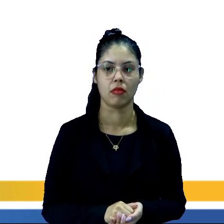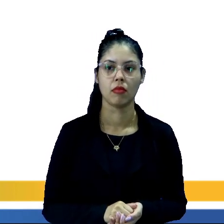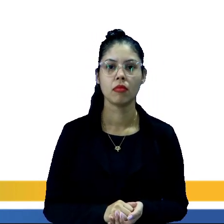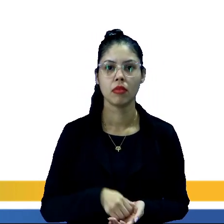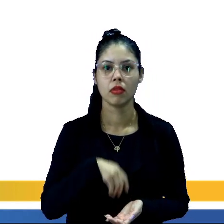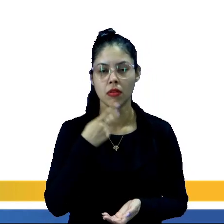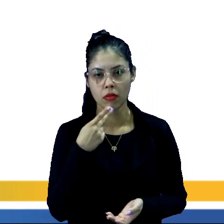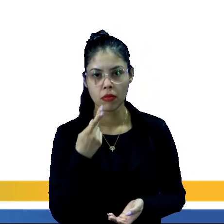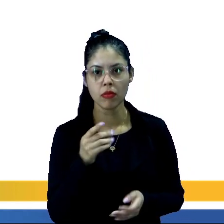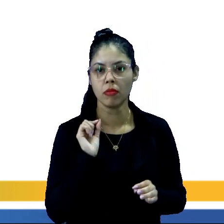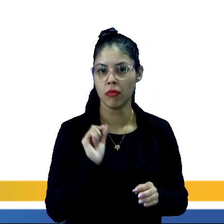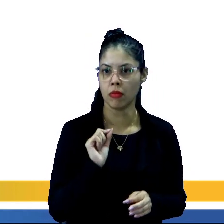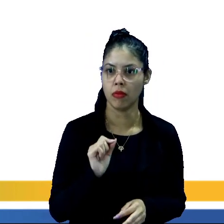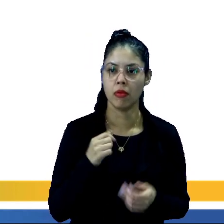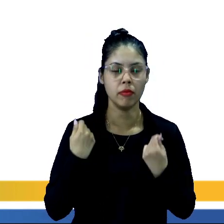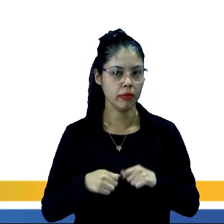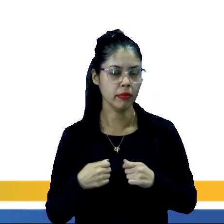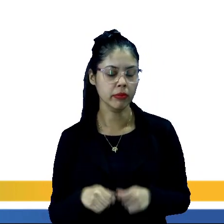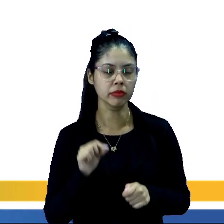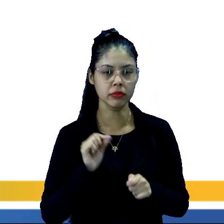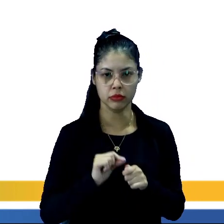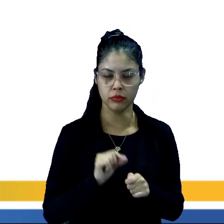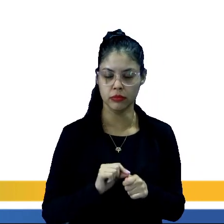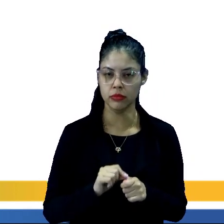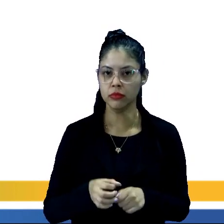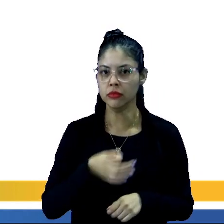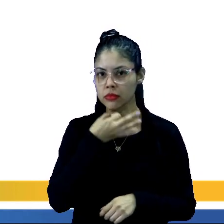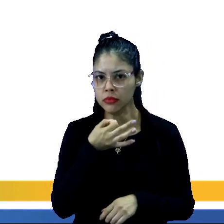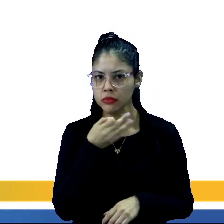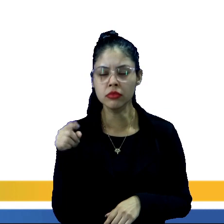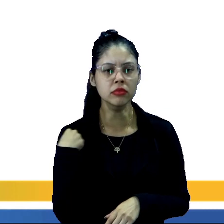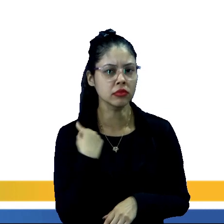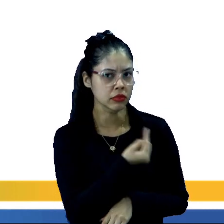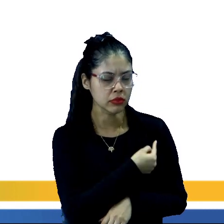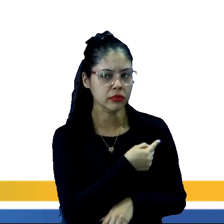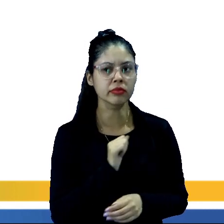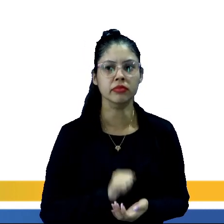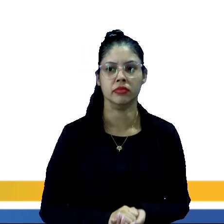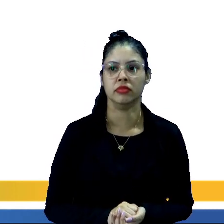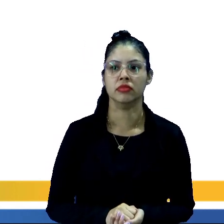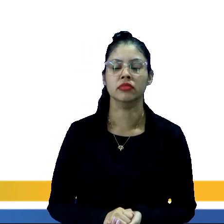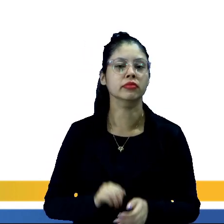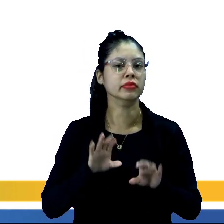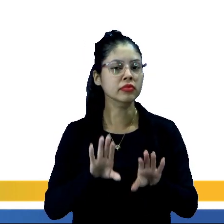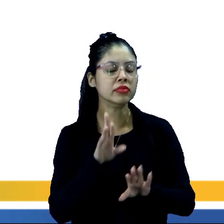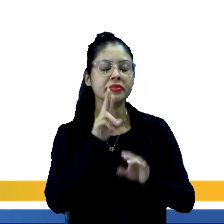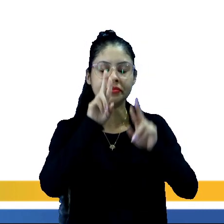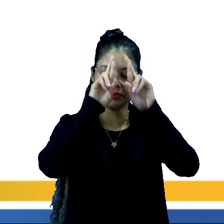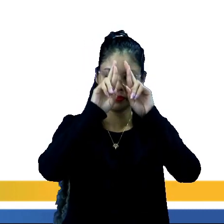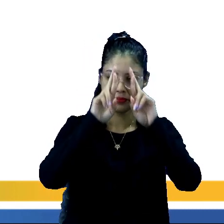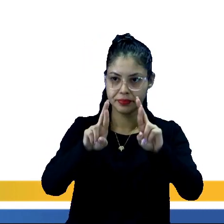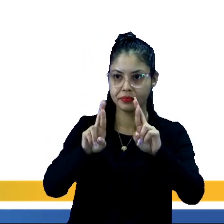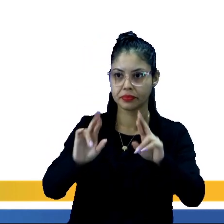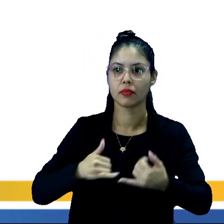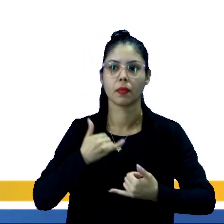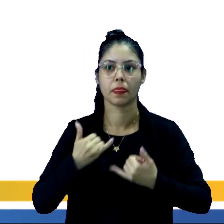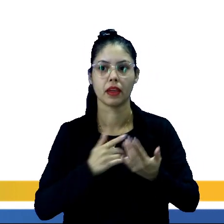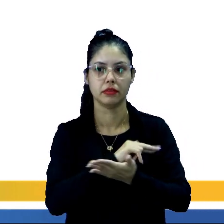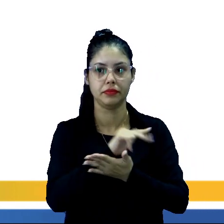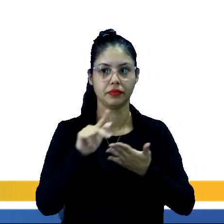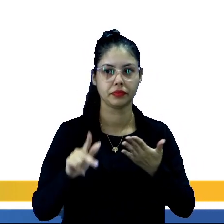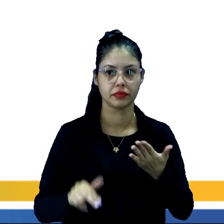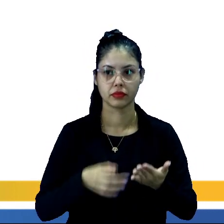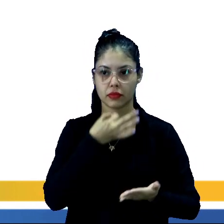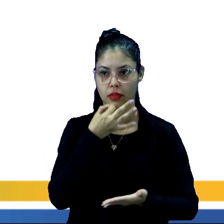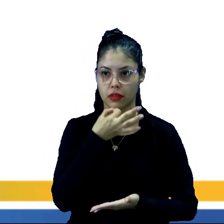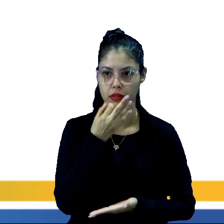docente comentará en clase que debemos hacer para argumentar nuestras opiniones y para respetar la diversidad de